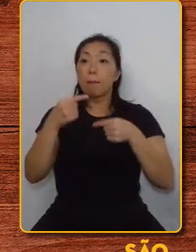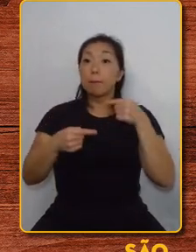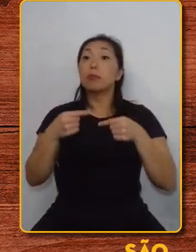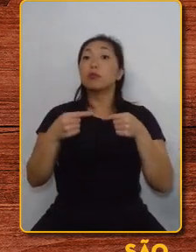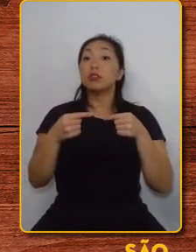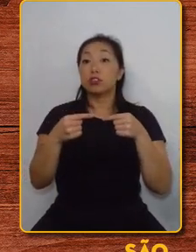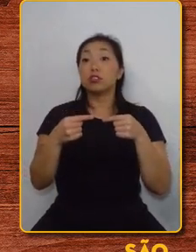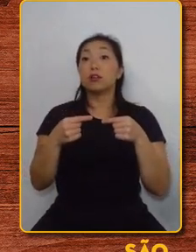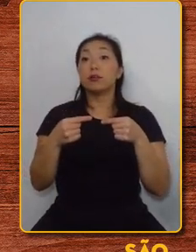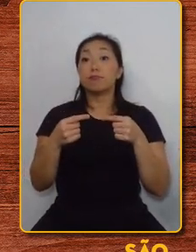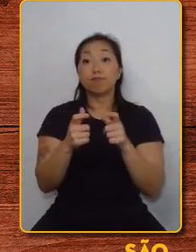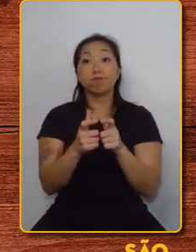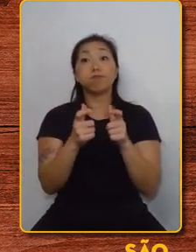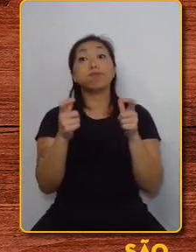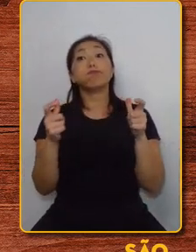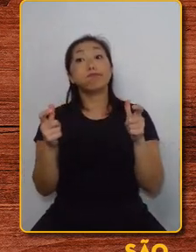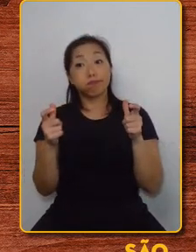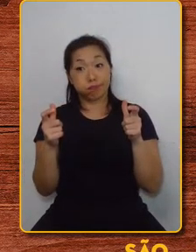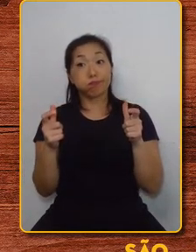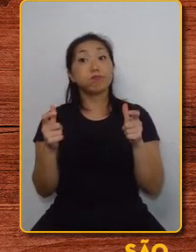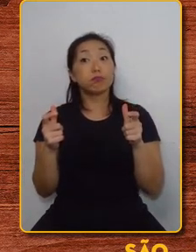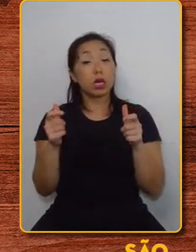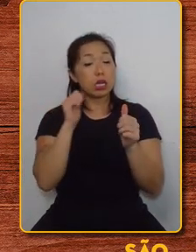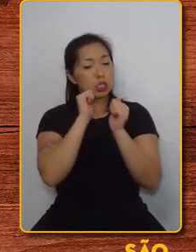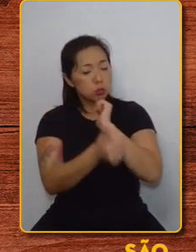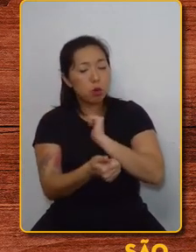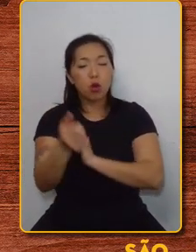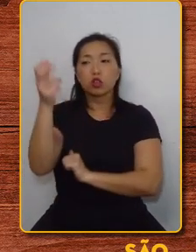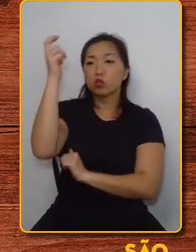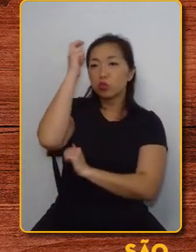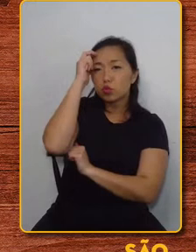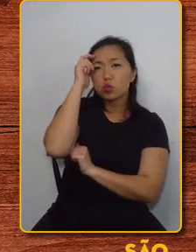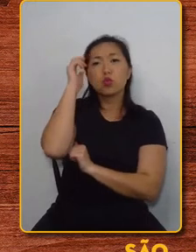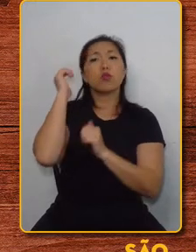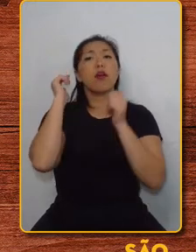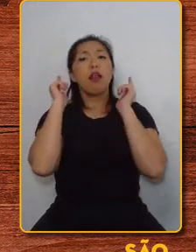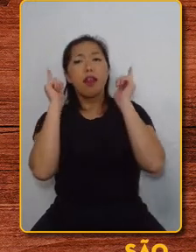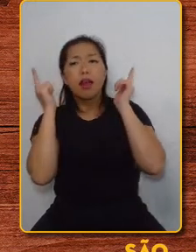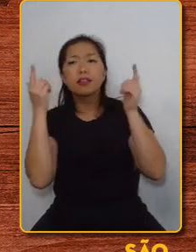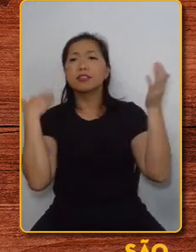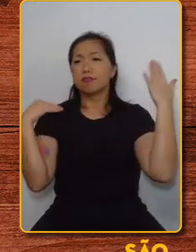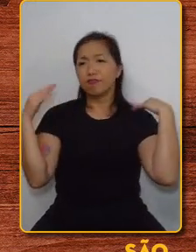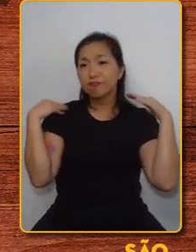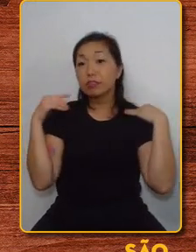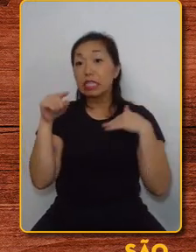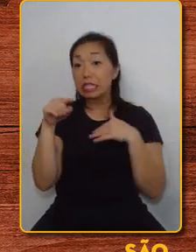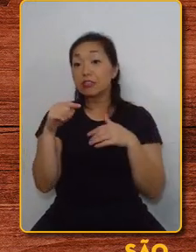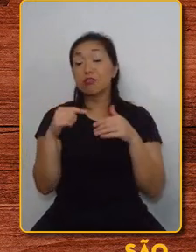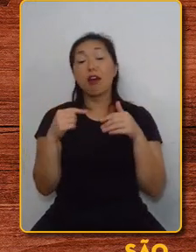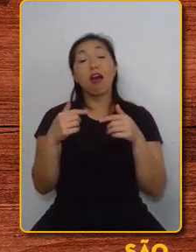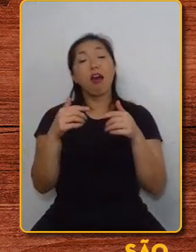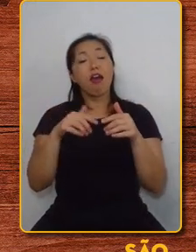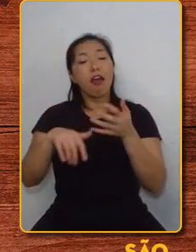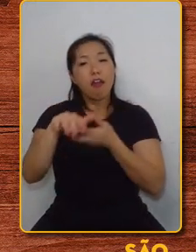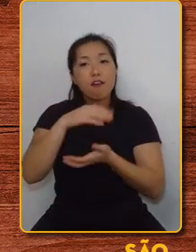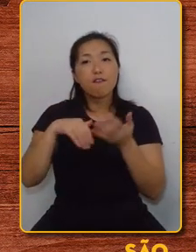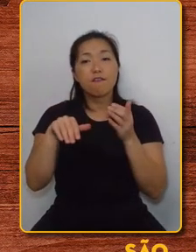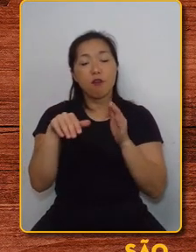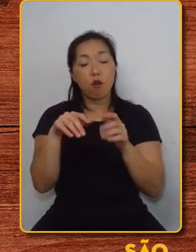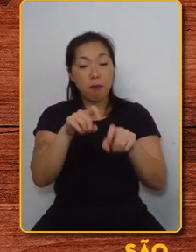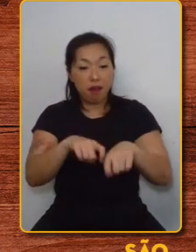de esporte, de cultura e lazer. E isso que nós estamos chamando de reforma agrária popular. A reforma agrária popular tem que ter